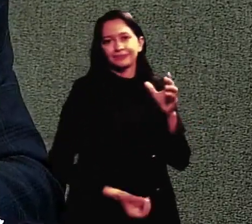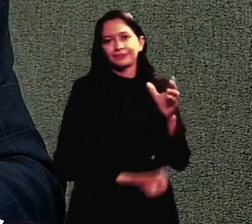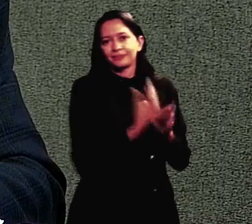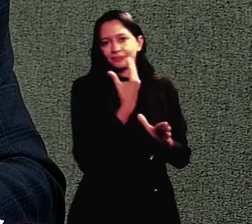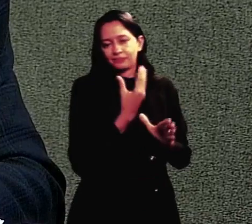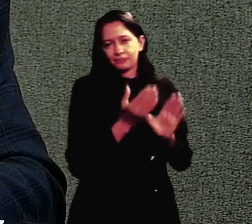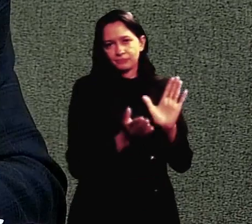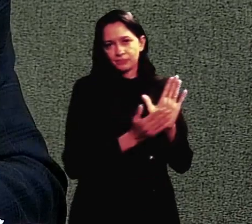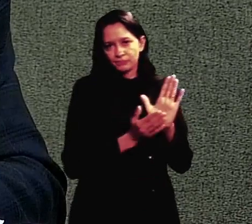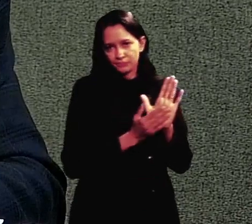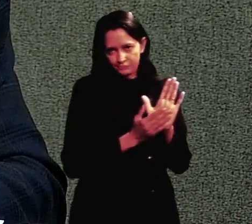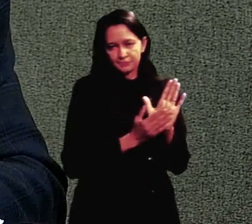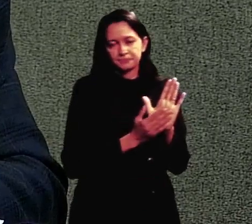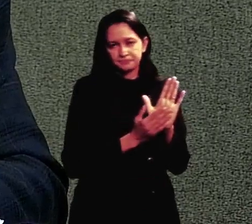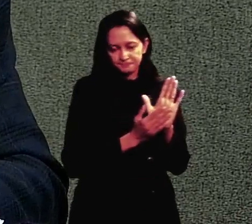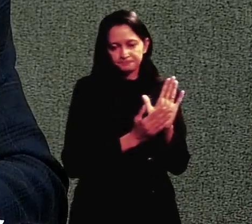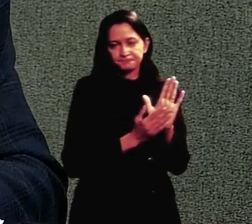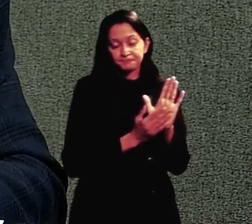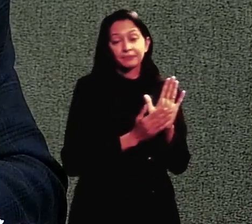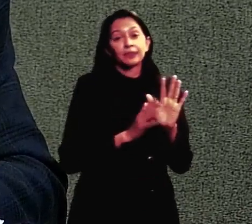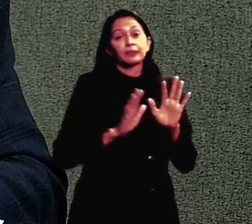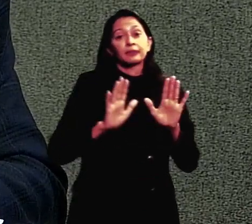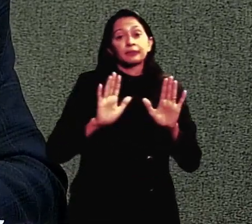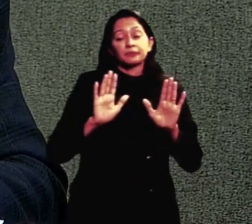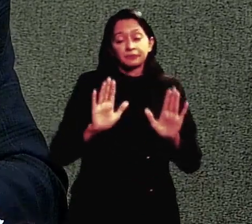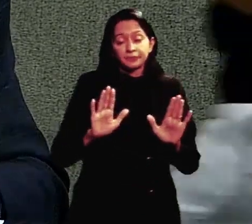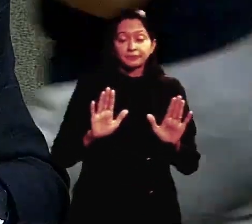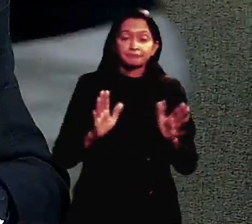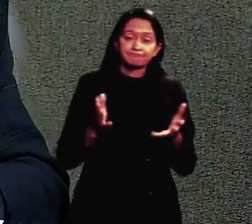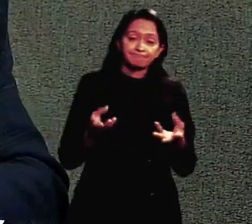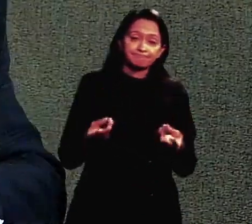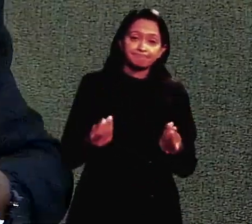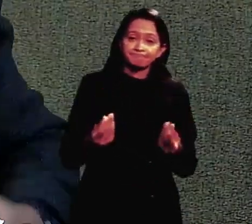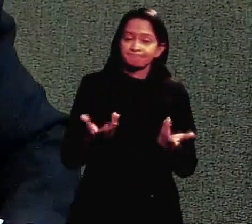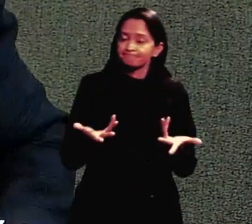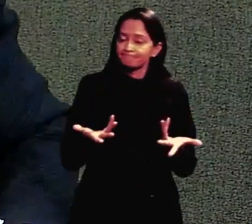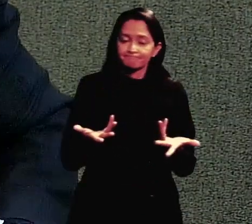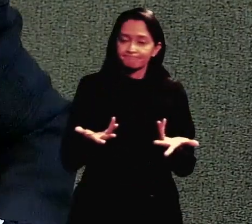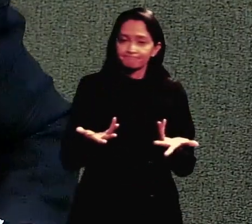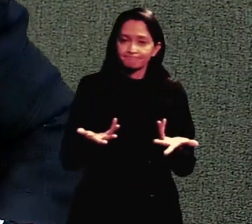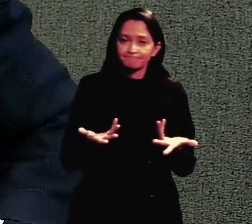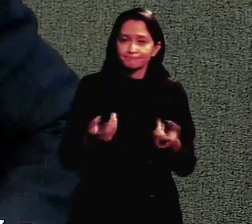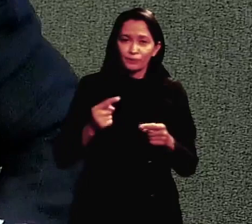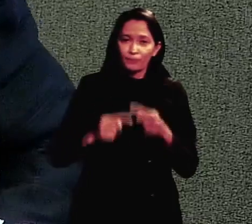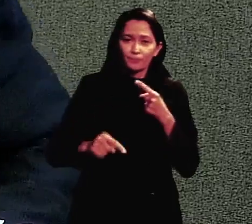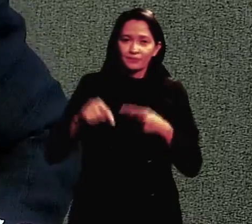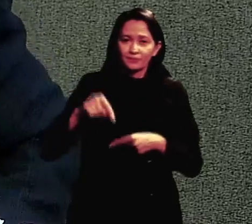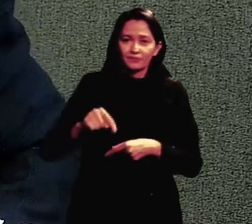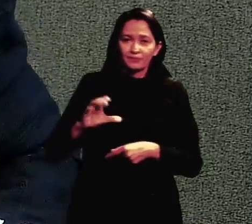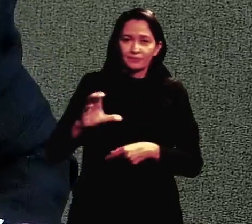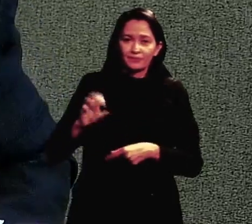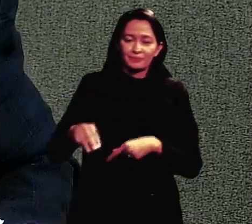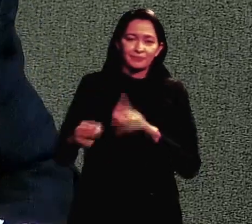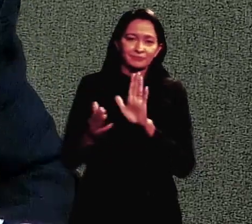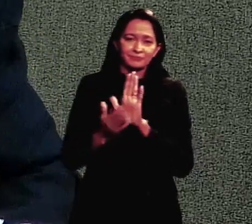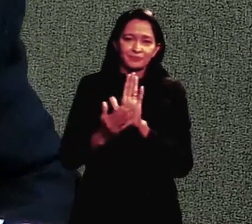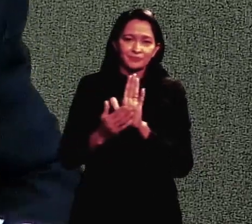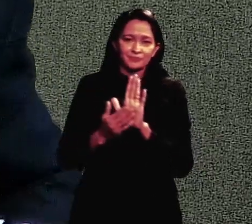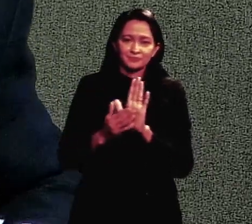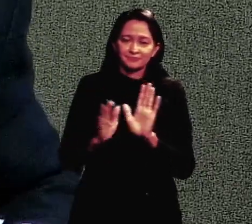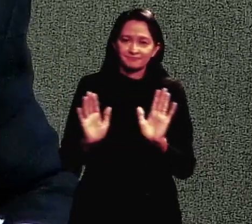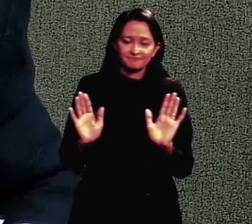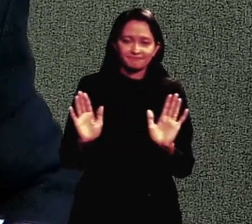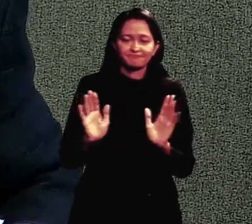crie essa norma, né? Mas, infelizmente, não é da nossa alçada